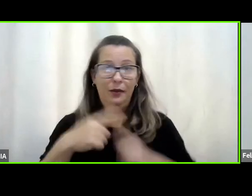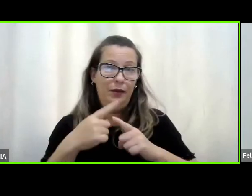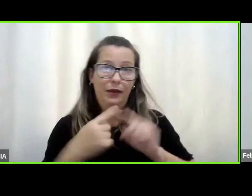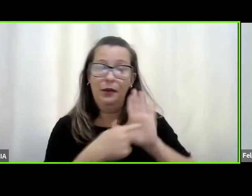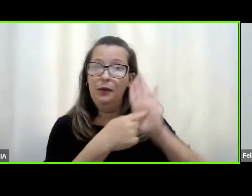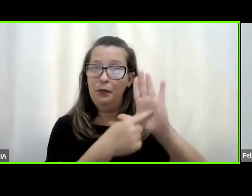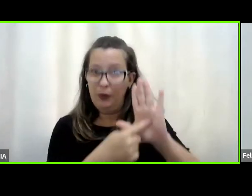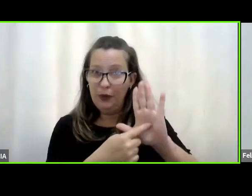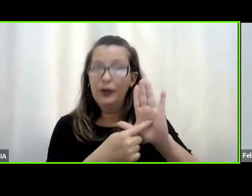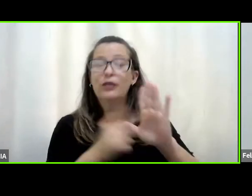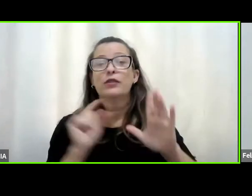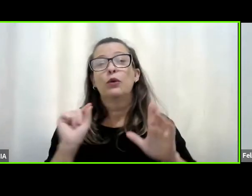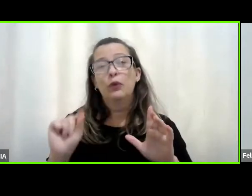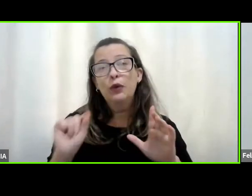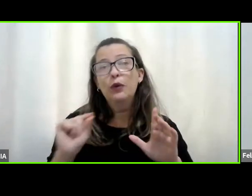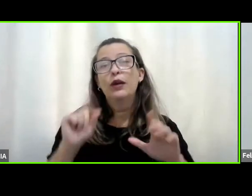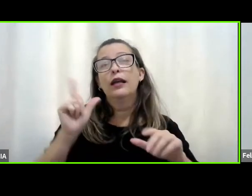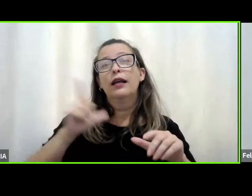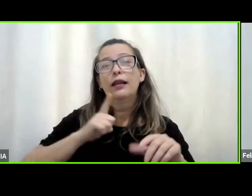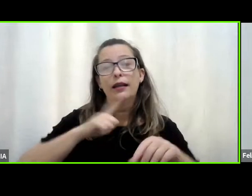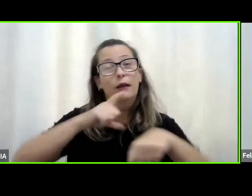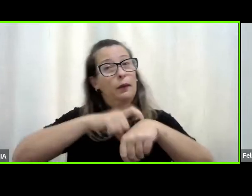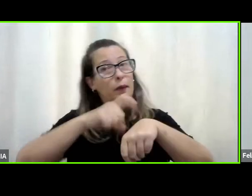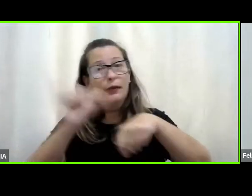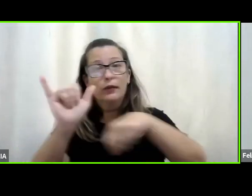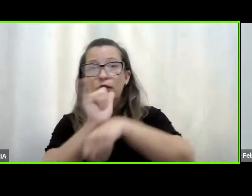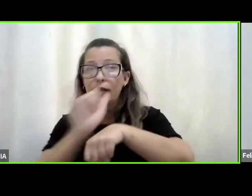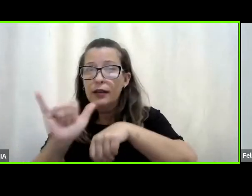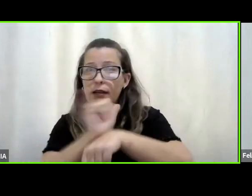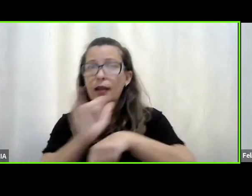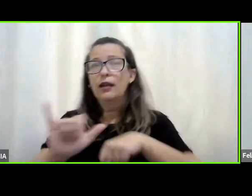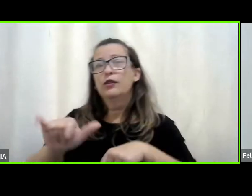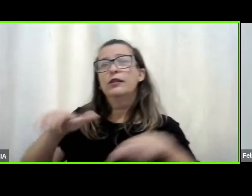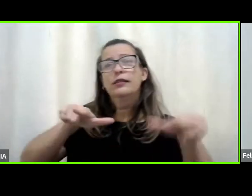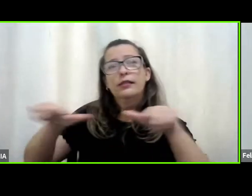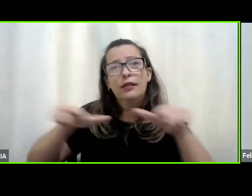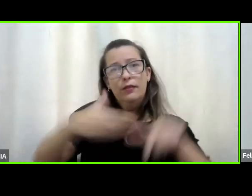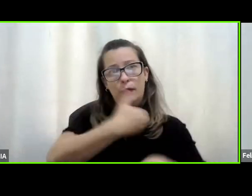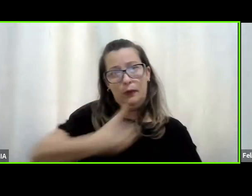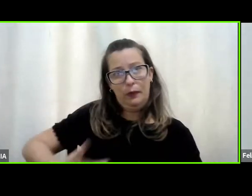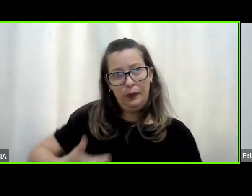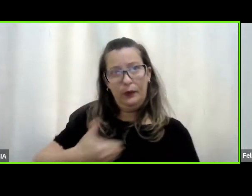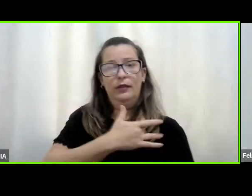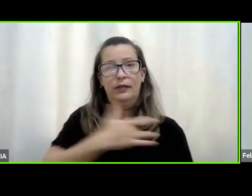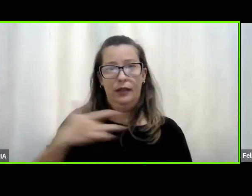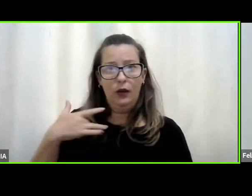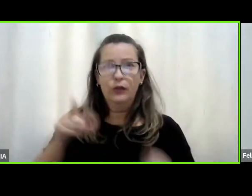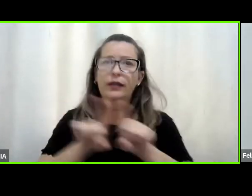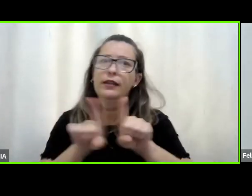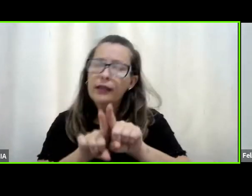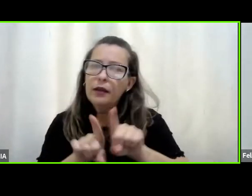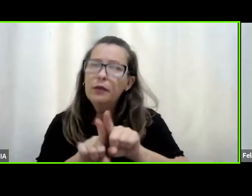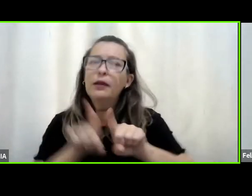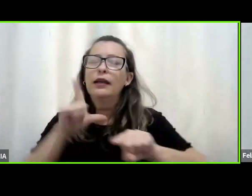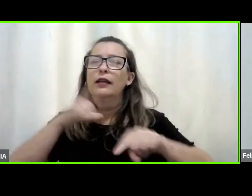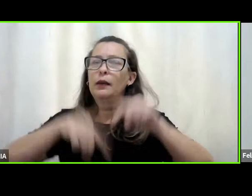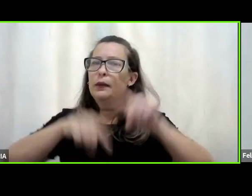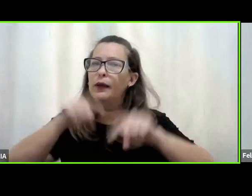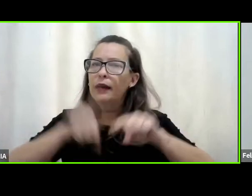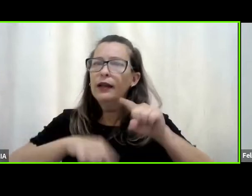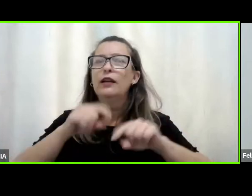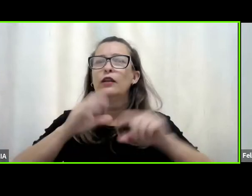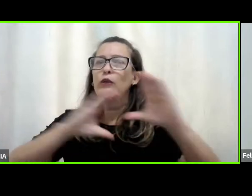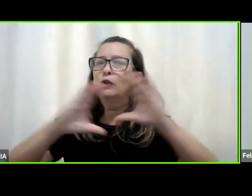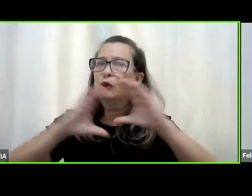momentos estratégicos em que um serviço público de saúde com ferramentas de comunicação e educação que sejam efetivas